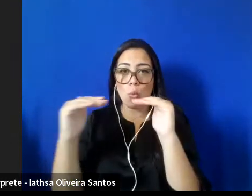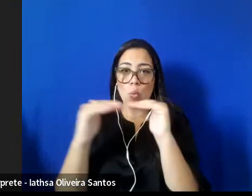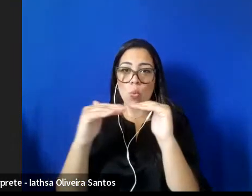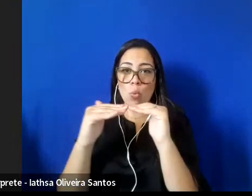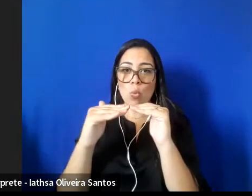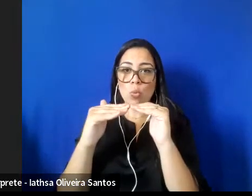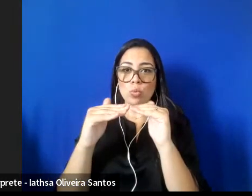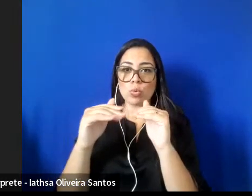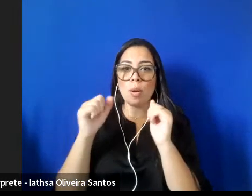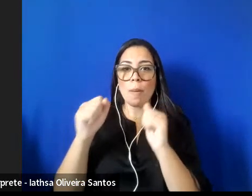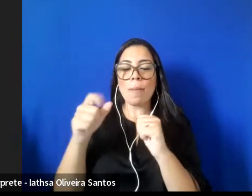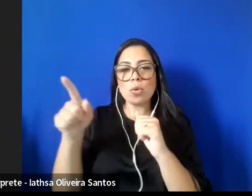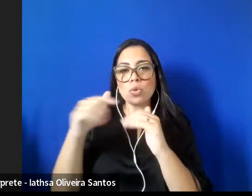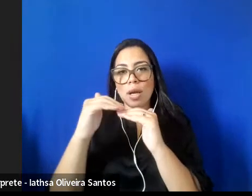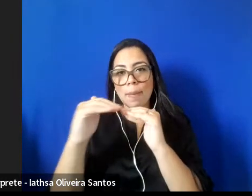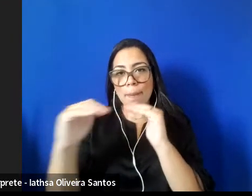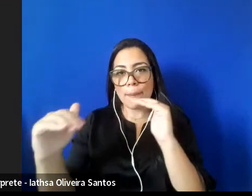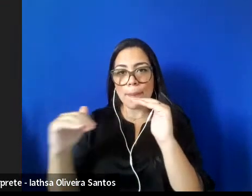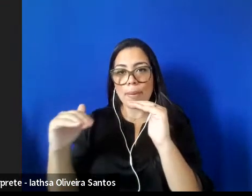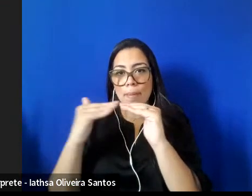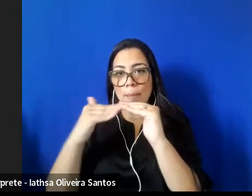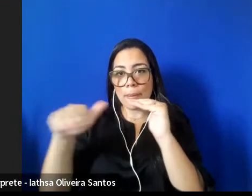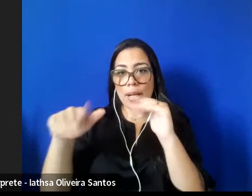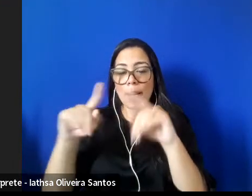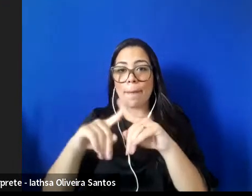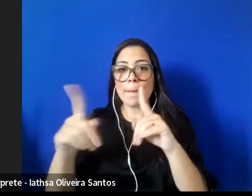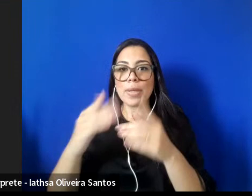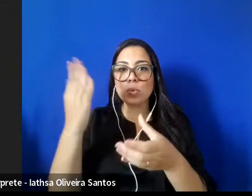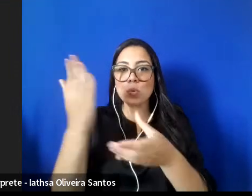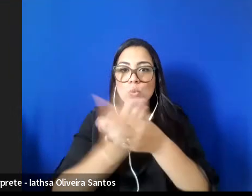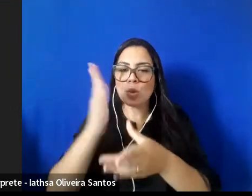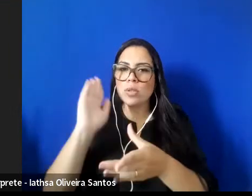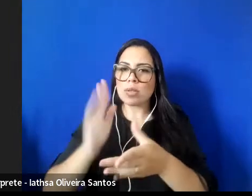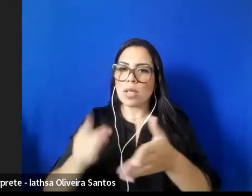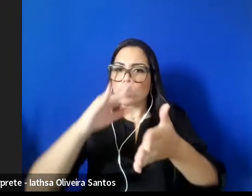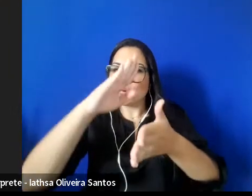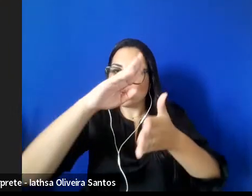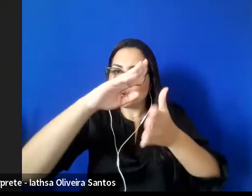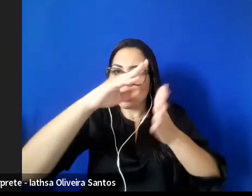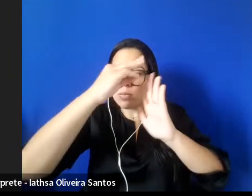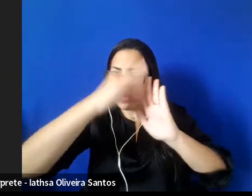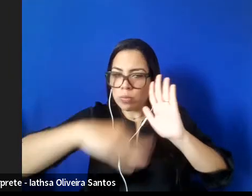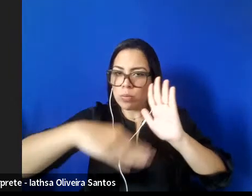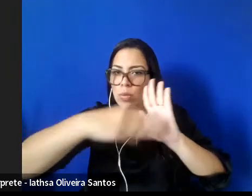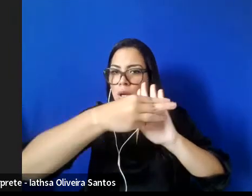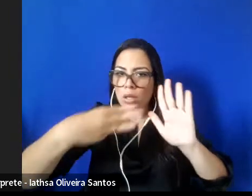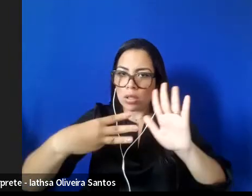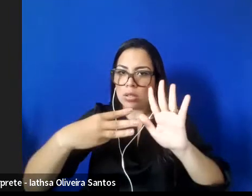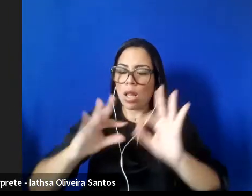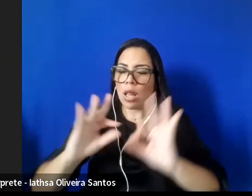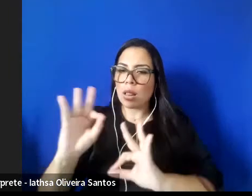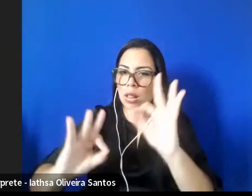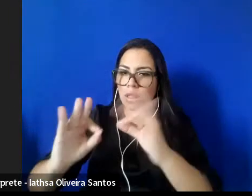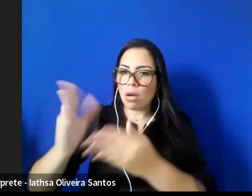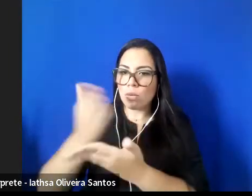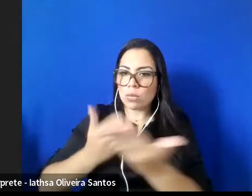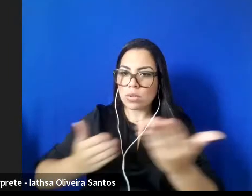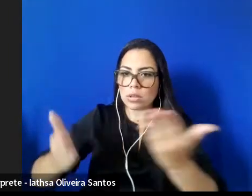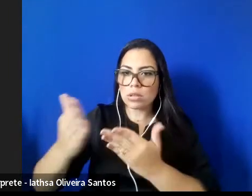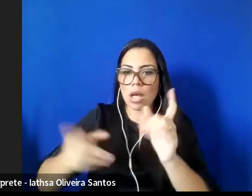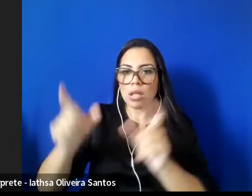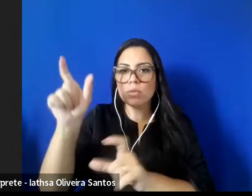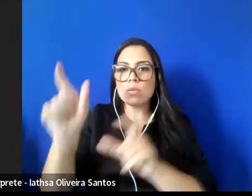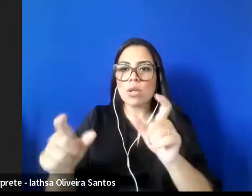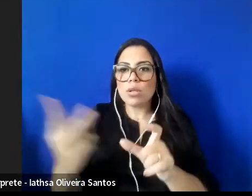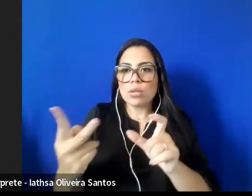audiência de mediação com o processo organizado, calendarizado, negociado entre as partes? Esse